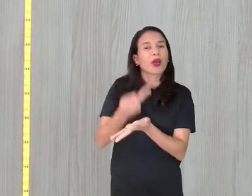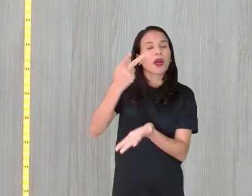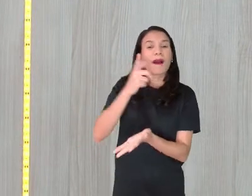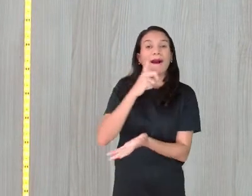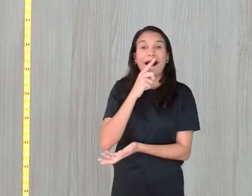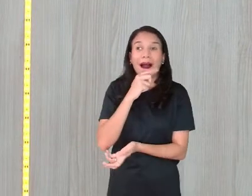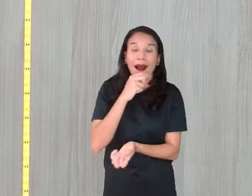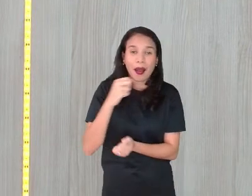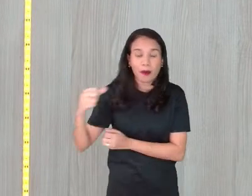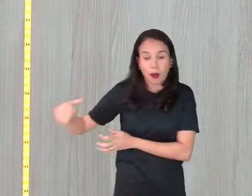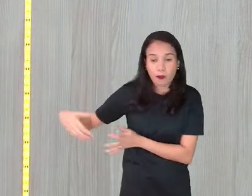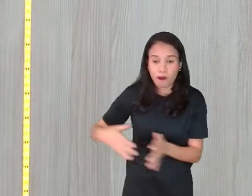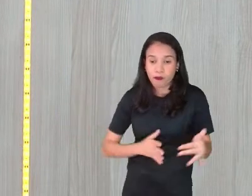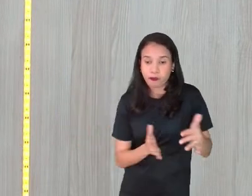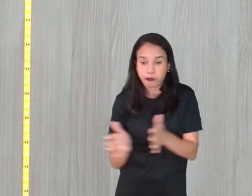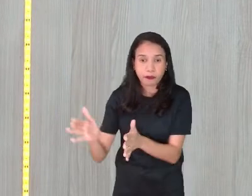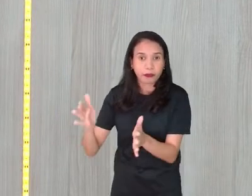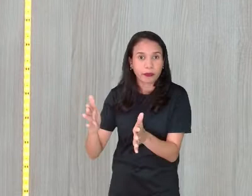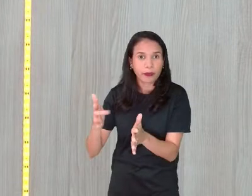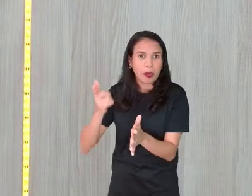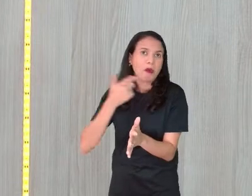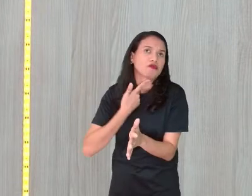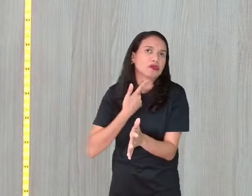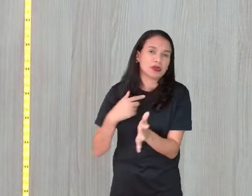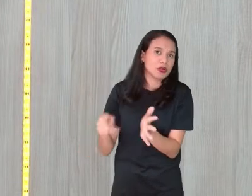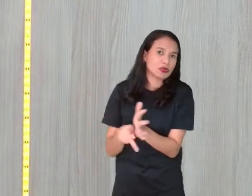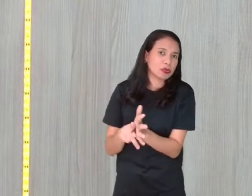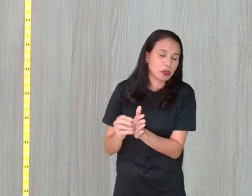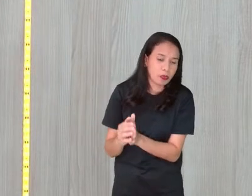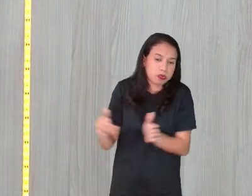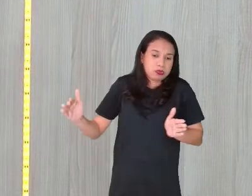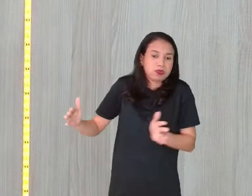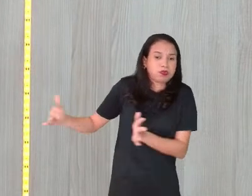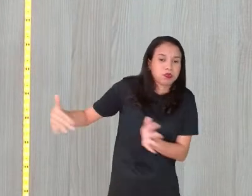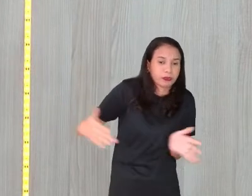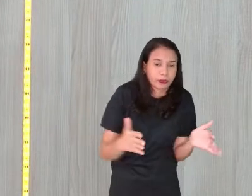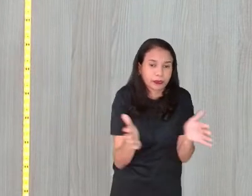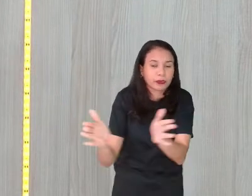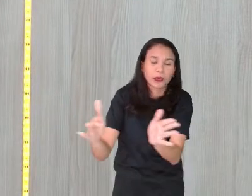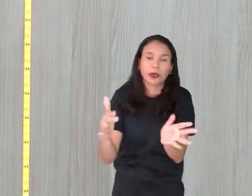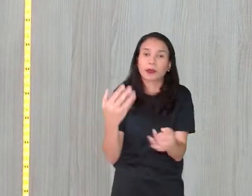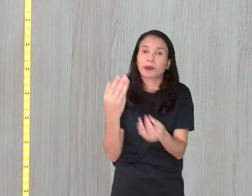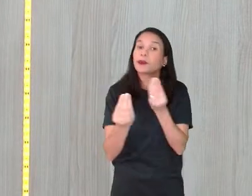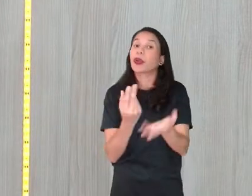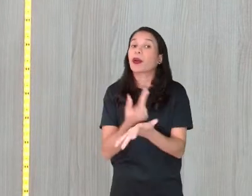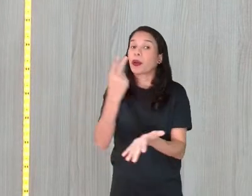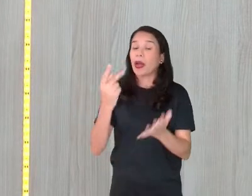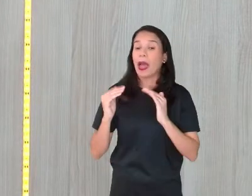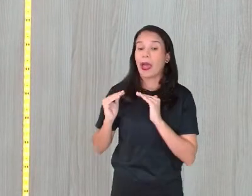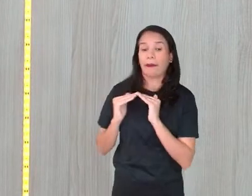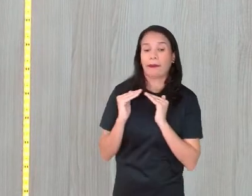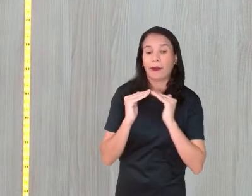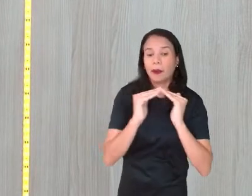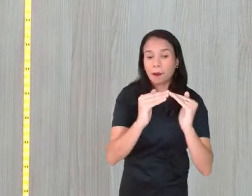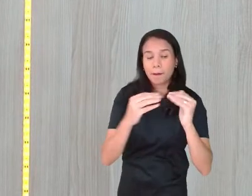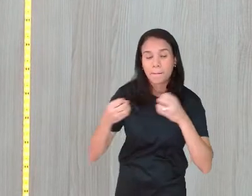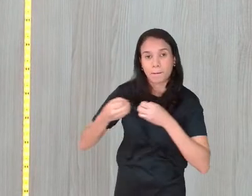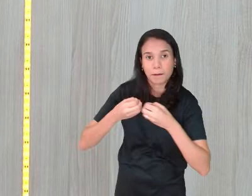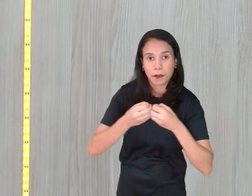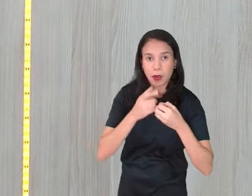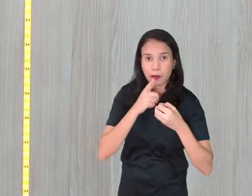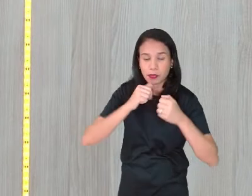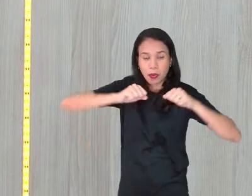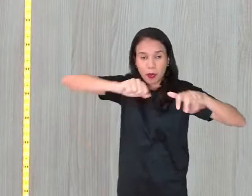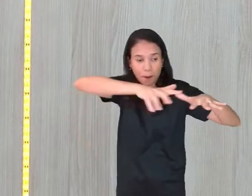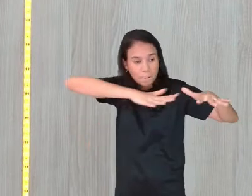A água, quando vem, ela vai passar onde era o caminho dela. Então, o que acontece? Uma cidade construída no